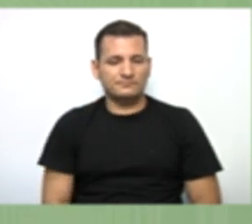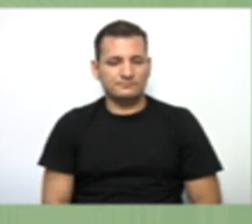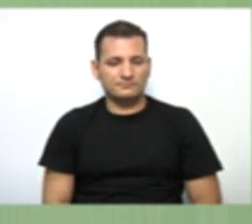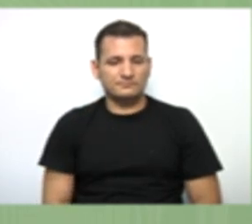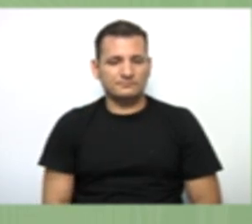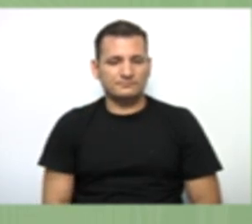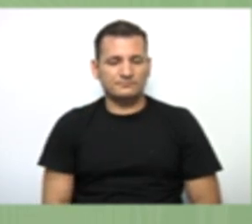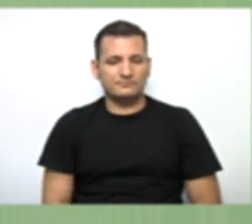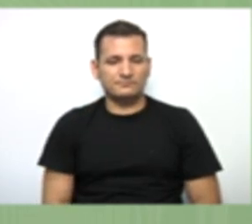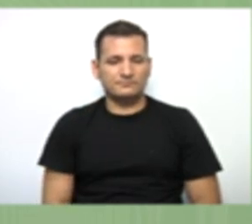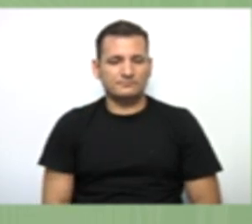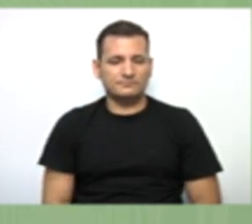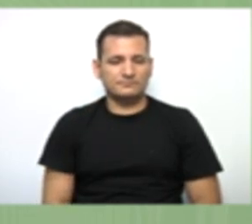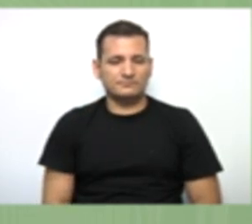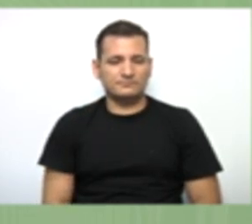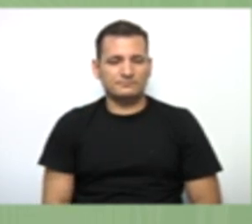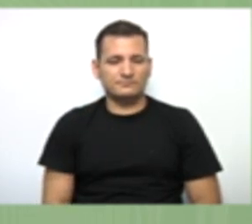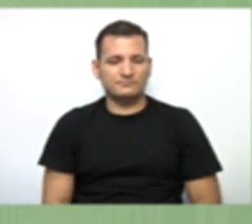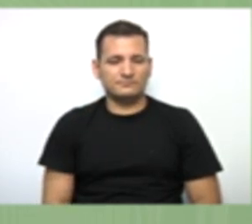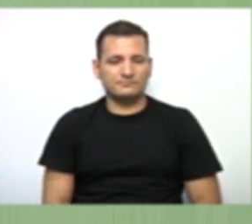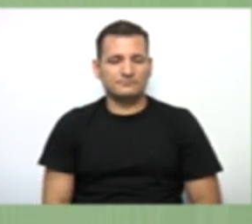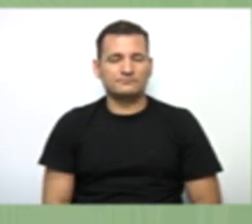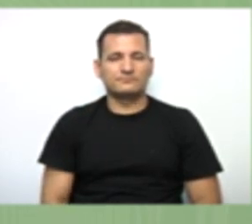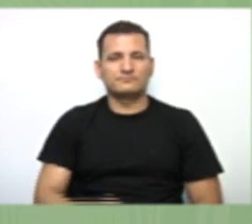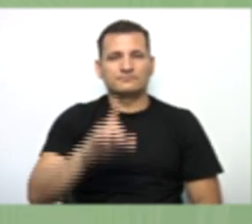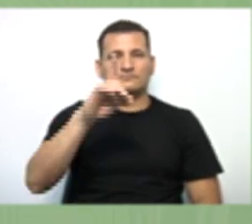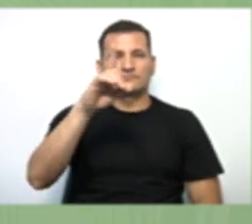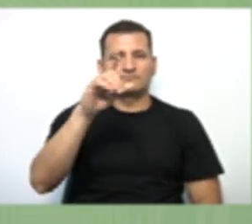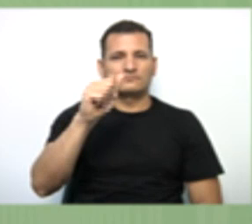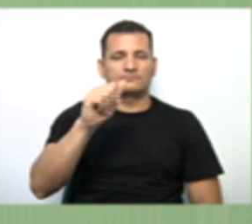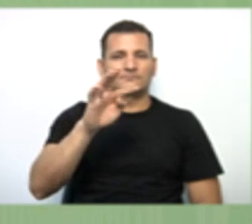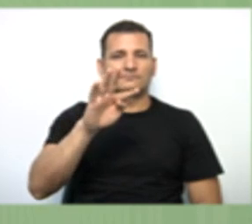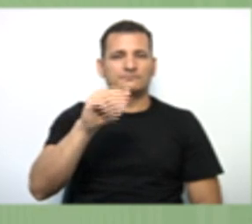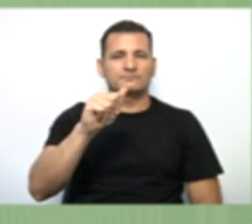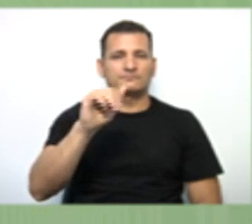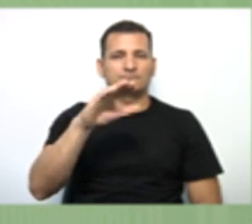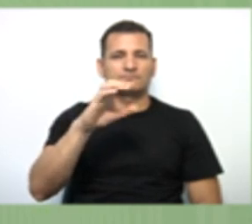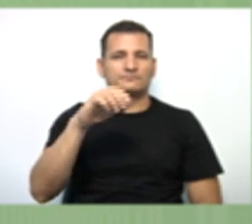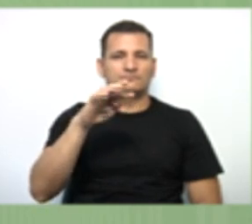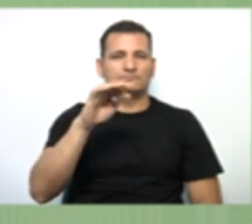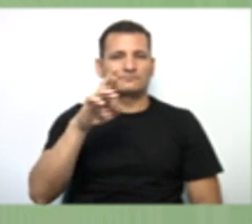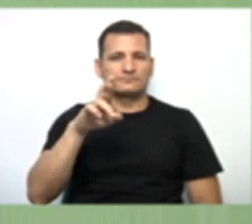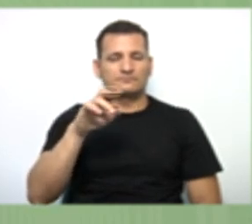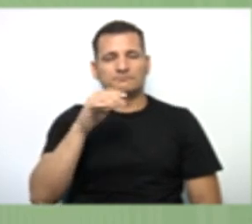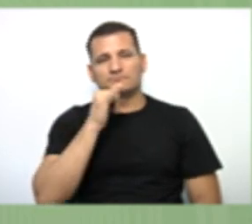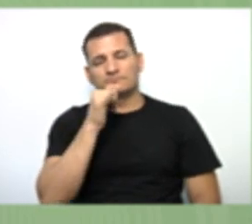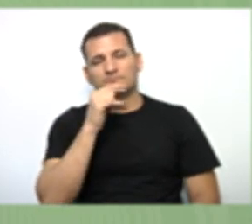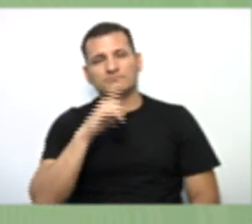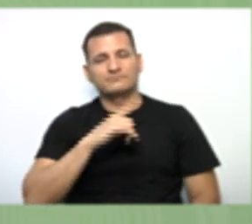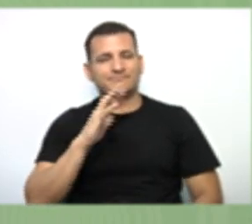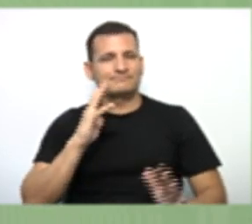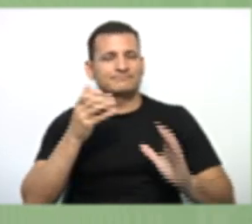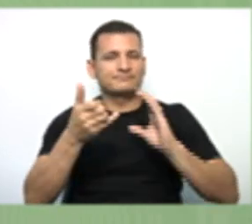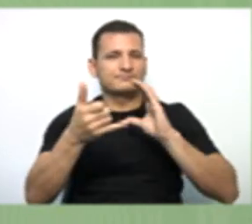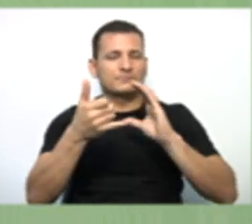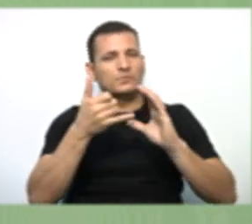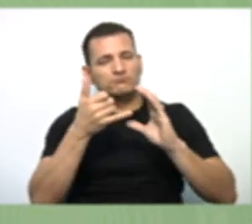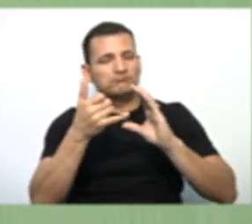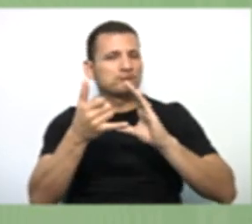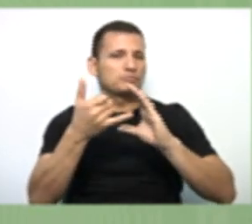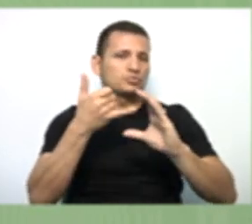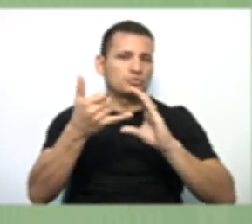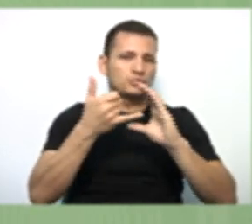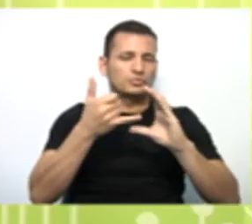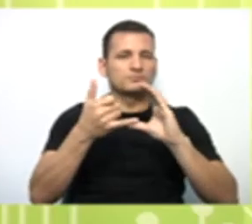né? Quando a gente está falando um data center onde está armazenado todos os vídeos do YouTube, imagina quanto vídeo,